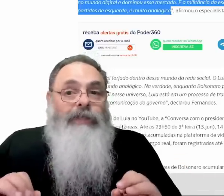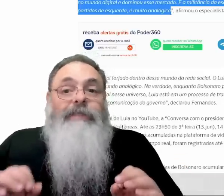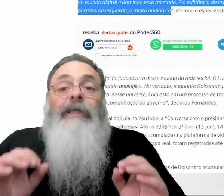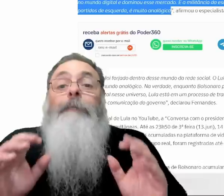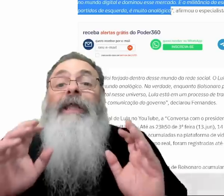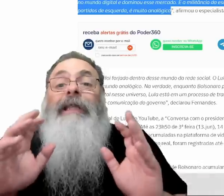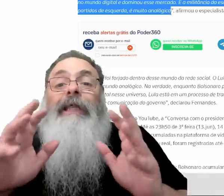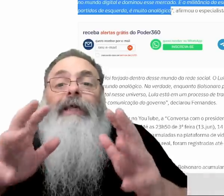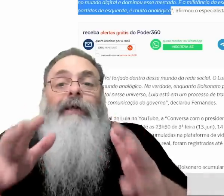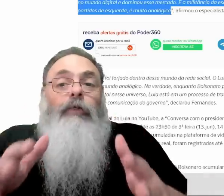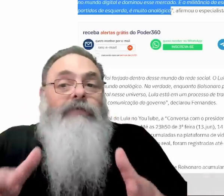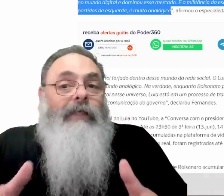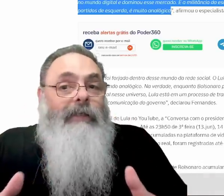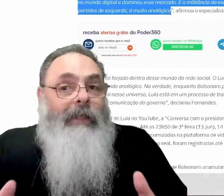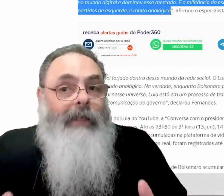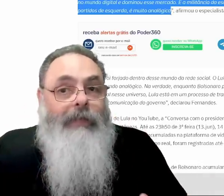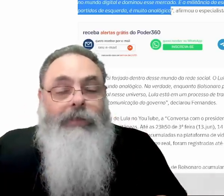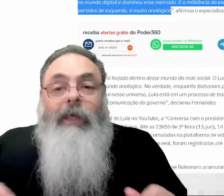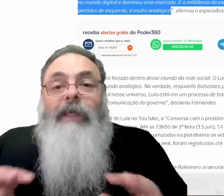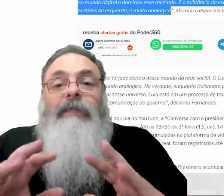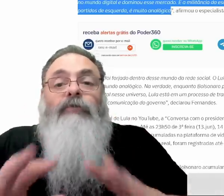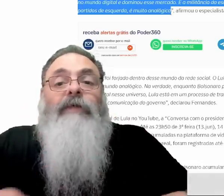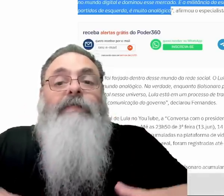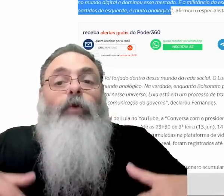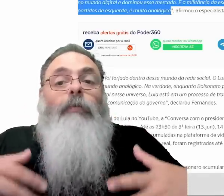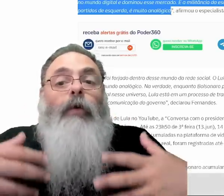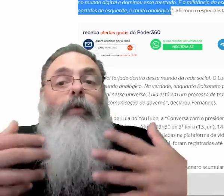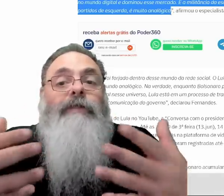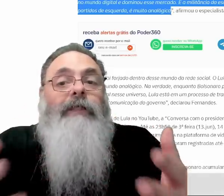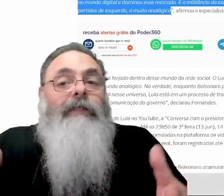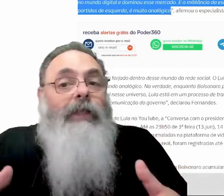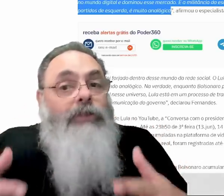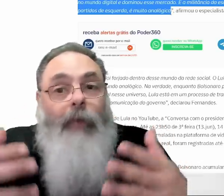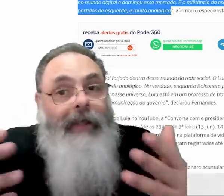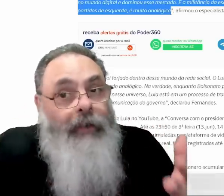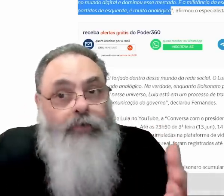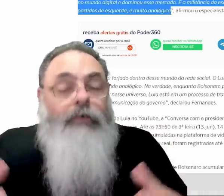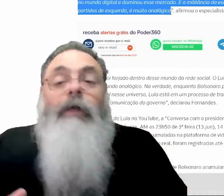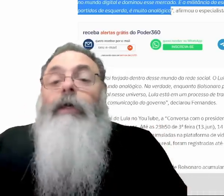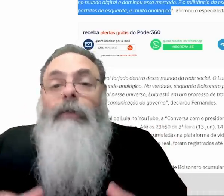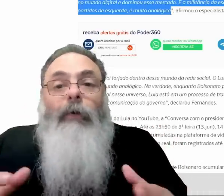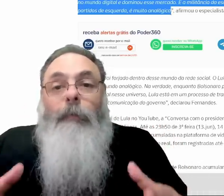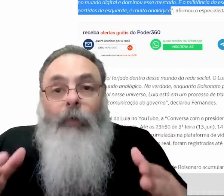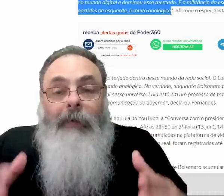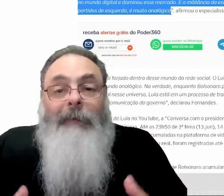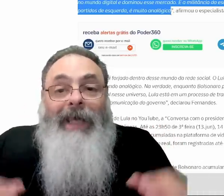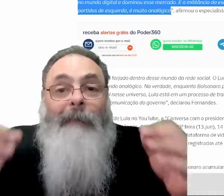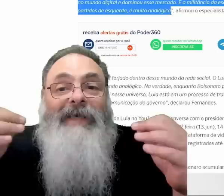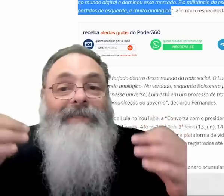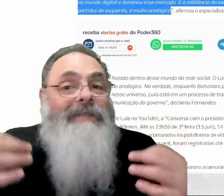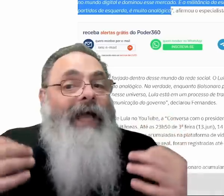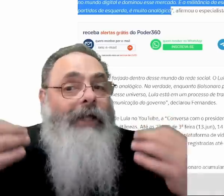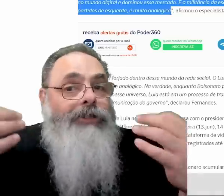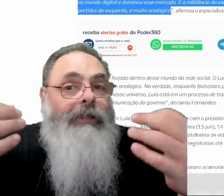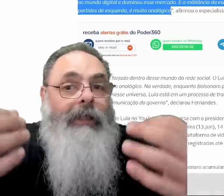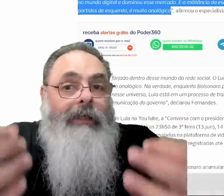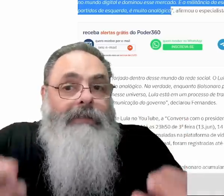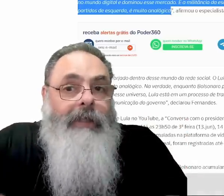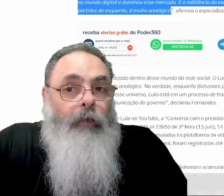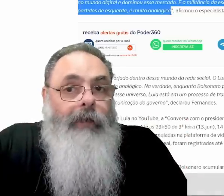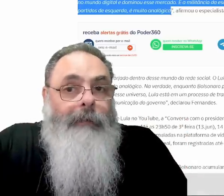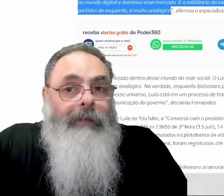nessa ideia de que ele tem que aprender a usar a internet eles tem que fazer alguma coisa na internet não é isso o problema é a mensagem